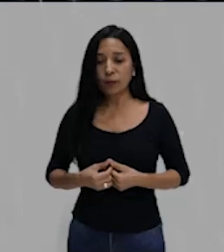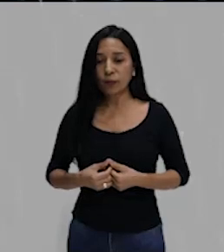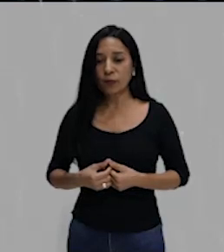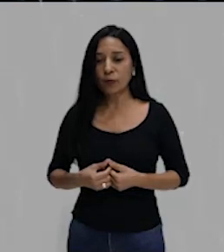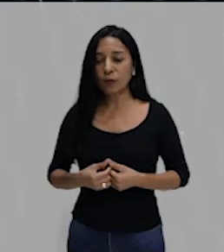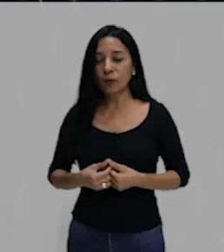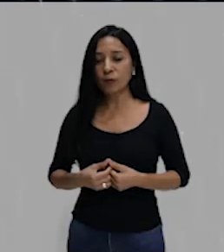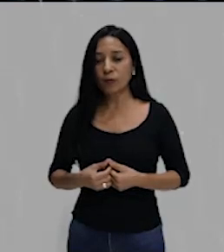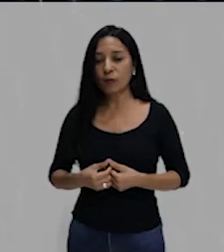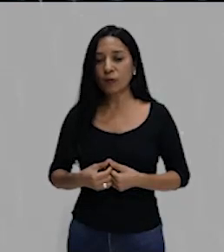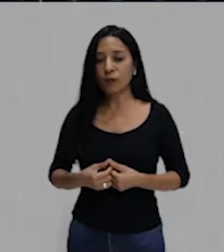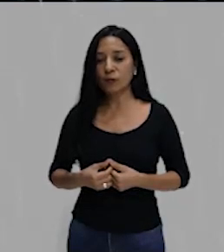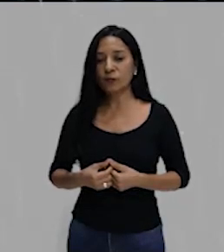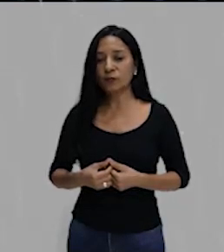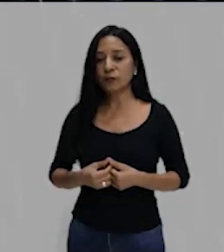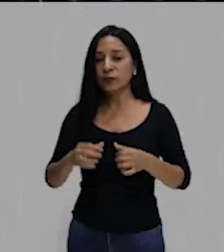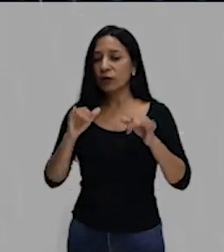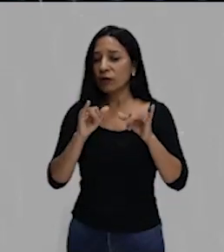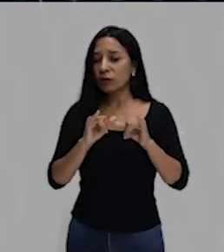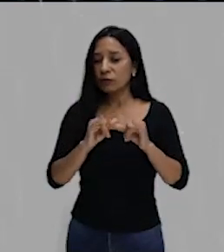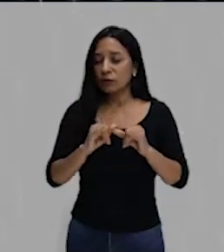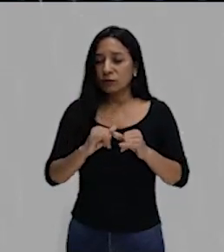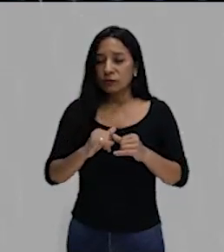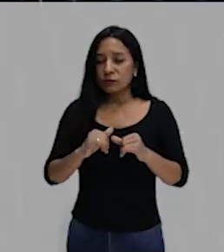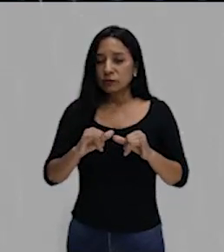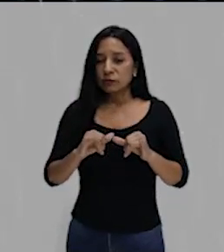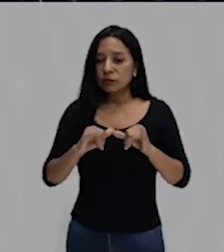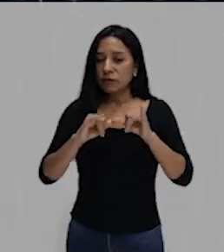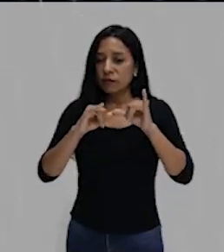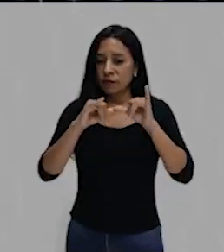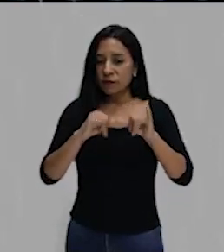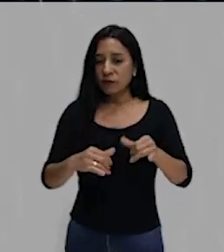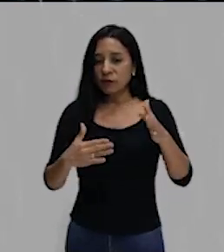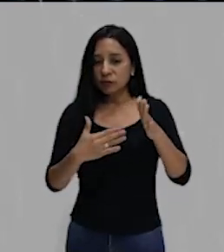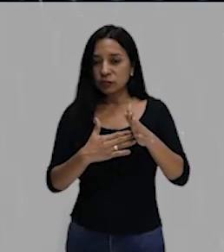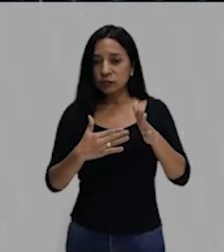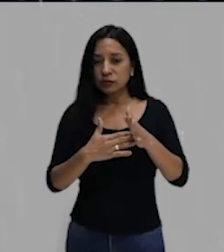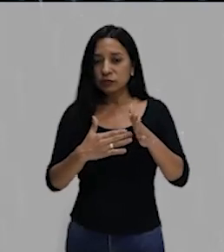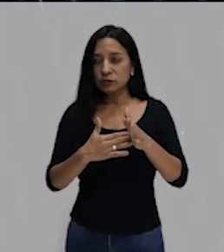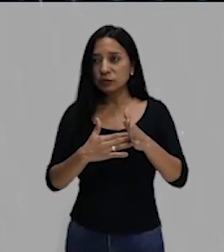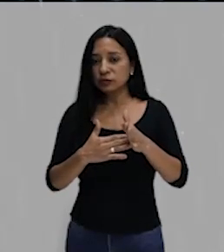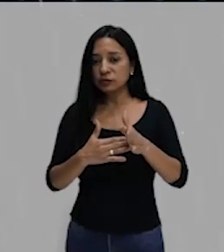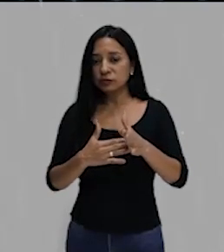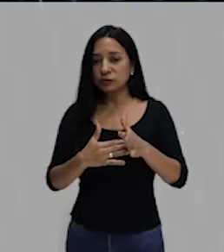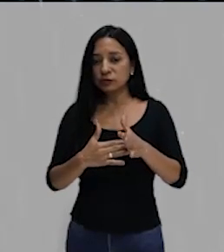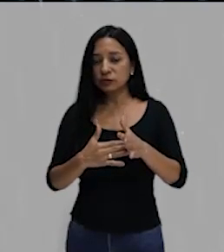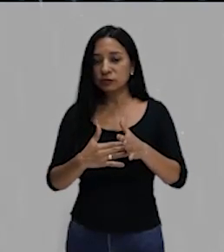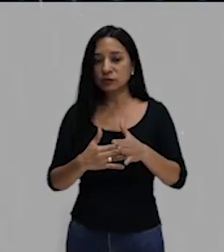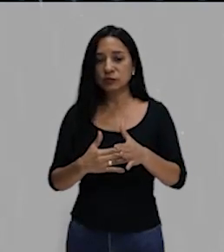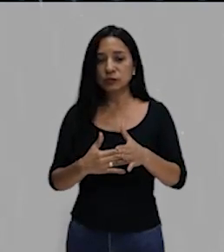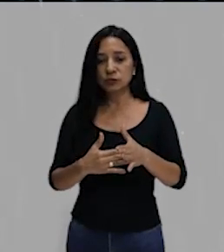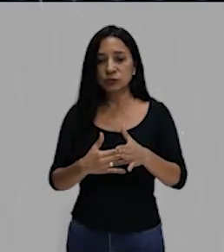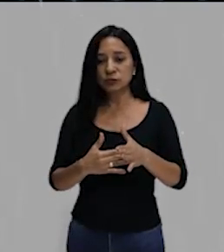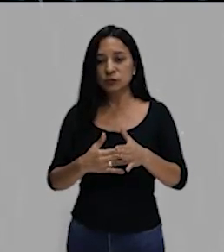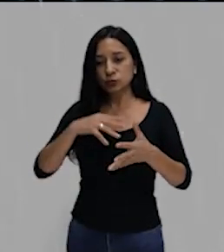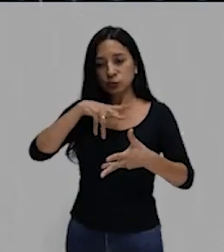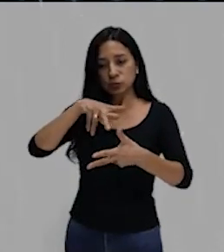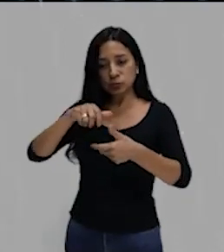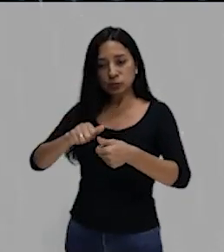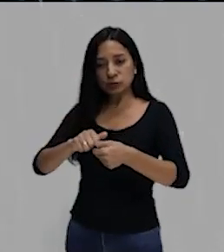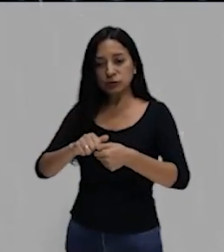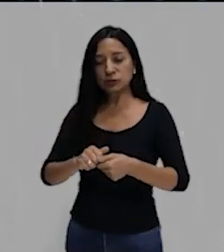limites da capacidade de suporte do planeta Terra. Queria até trazer para vocês a